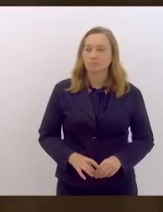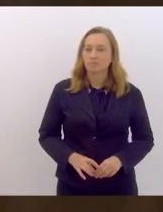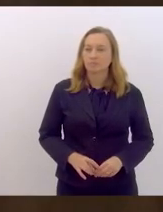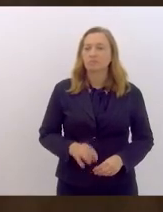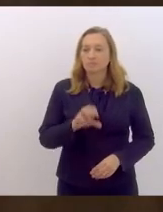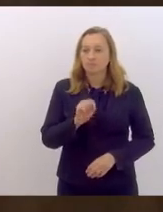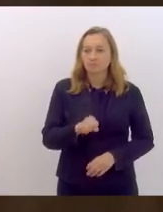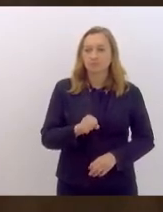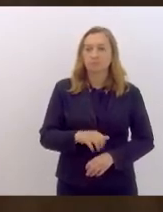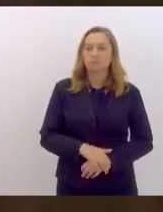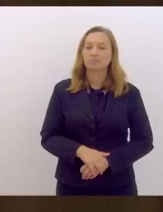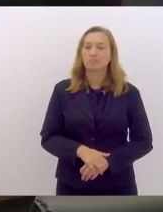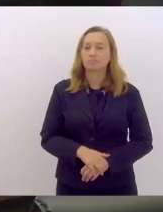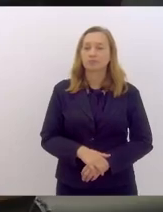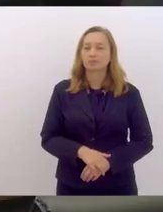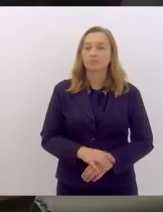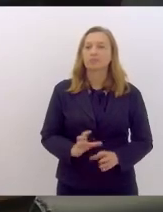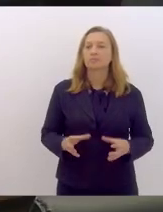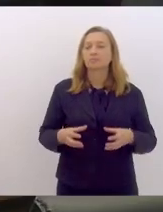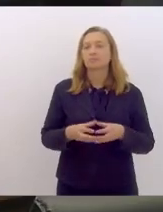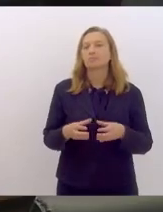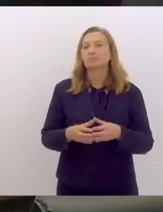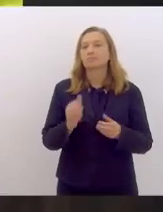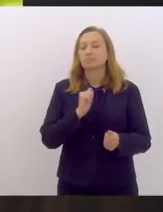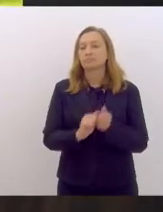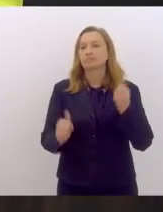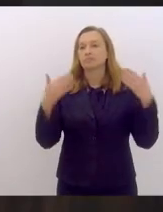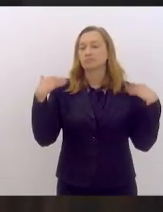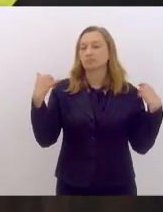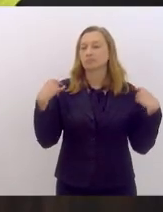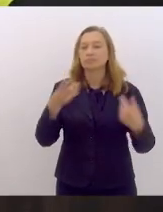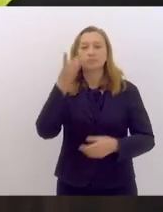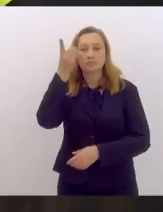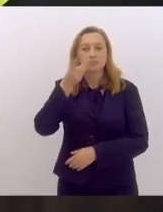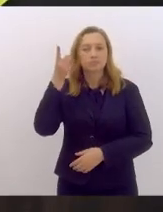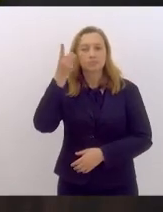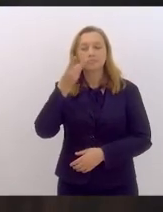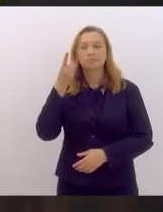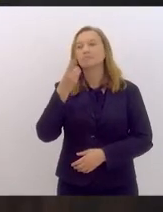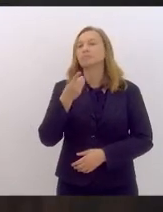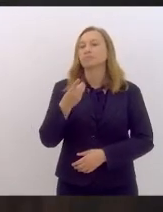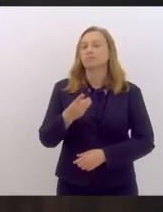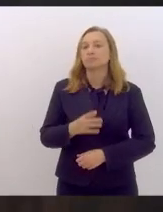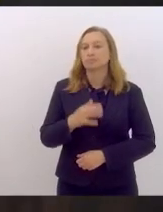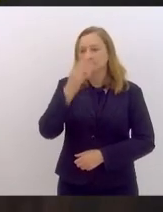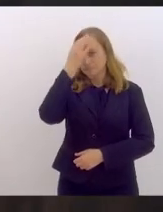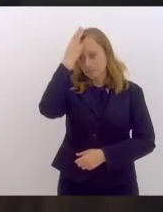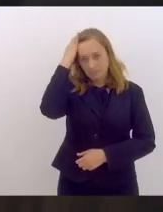Parecer favorável. Pela Comissão de Esporte e Lazer, deputado...